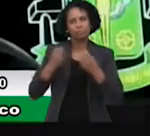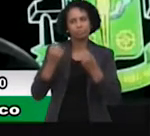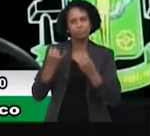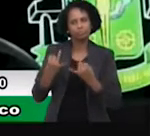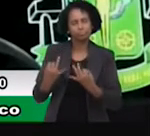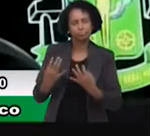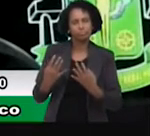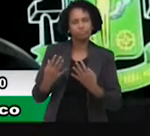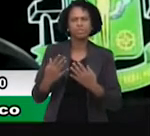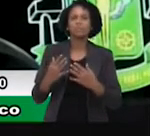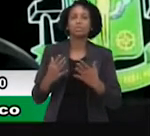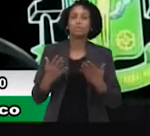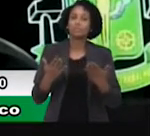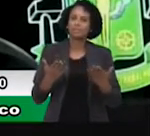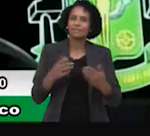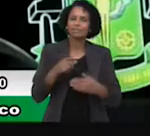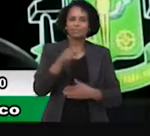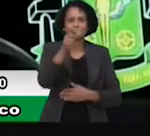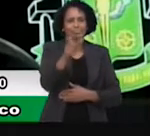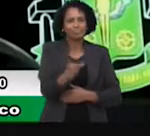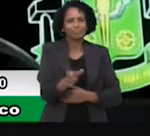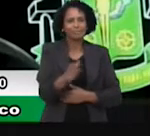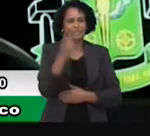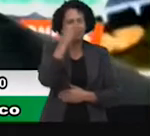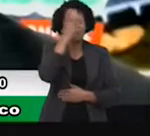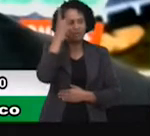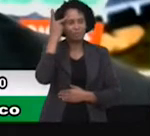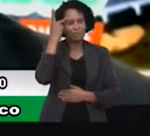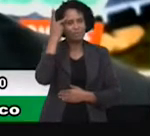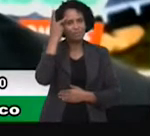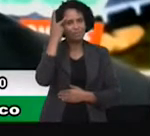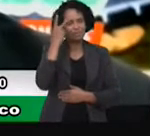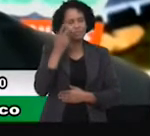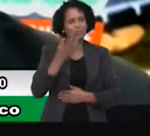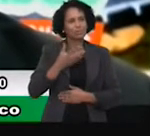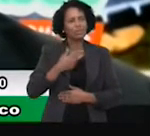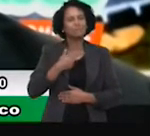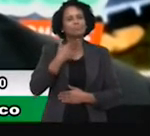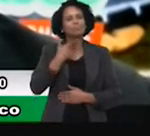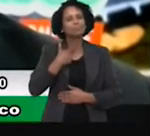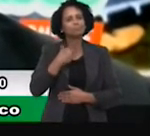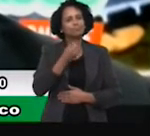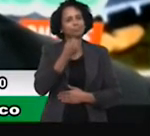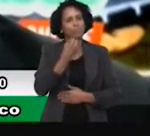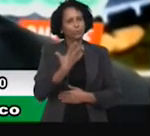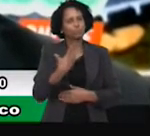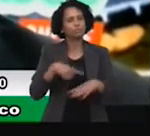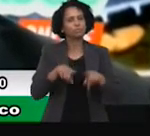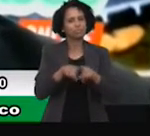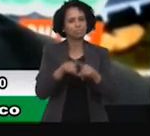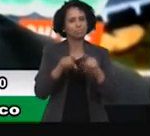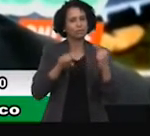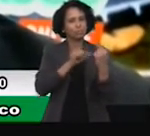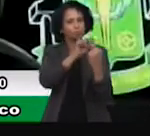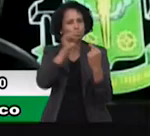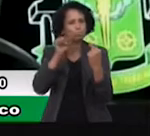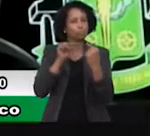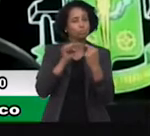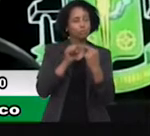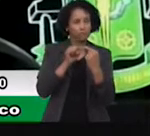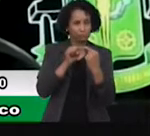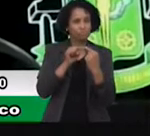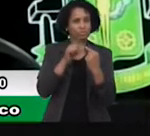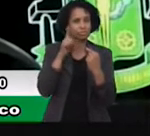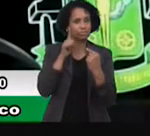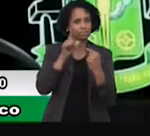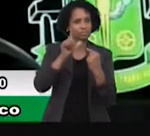toque uma pessoa que quer bem a outra e quer ver a outra também alcançar seus objetivos, que é que a gente estabeleceu